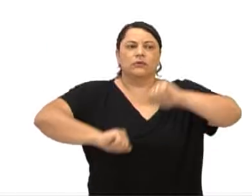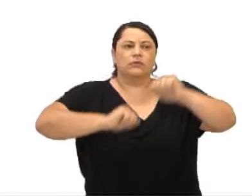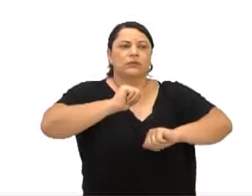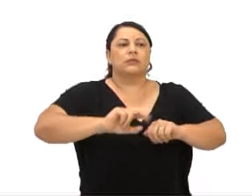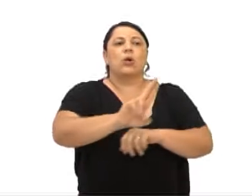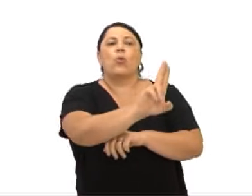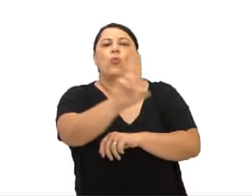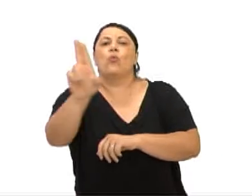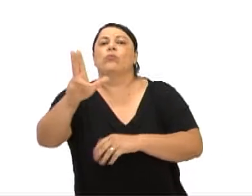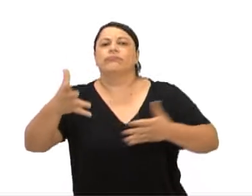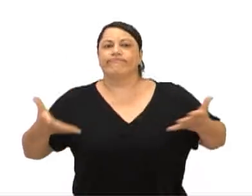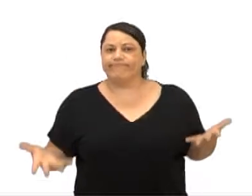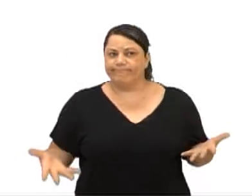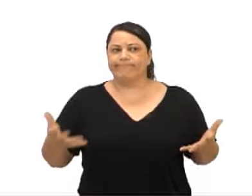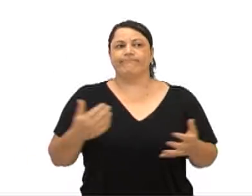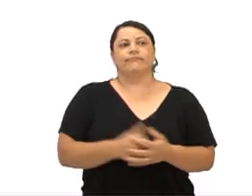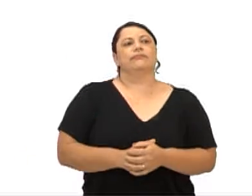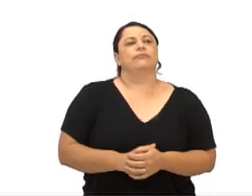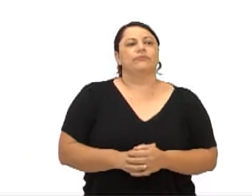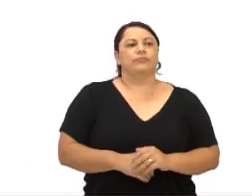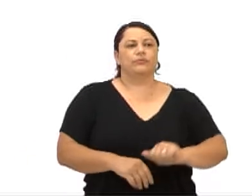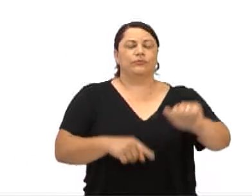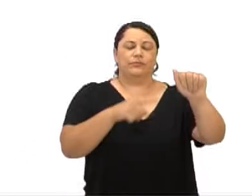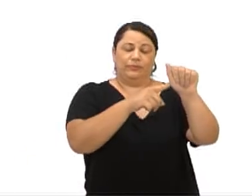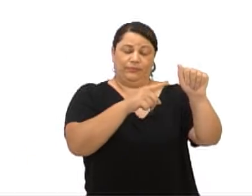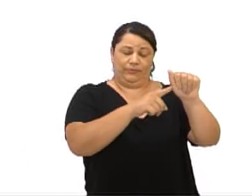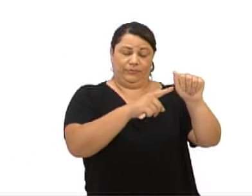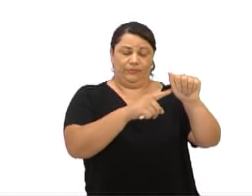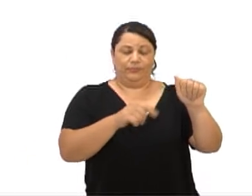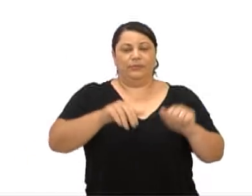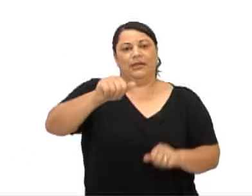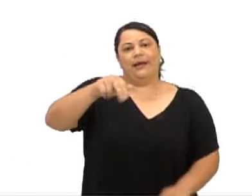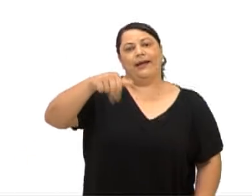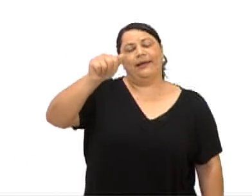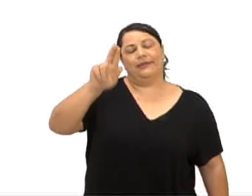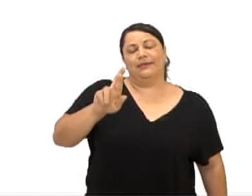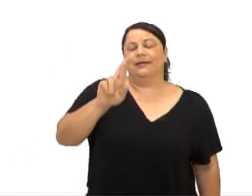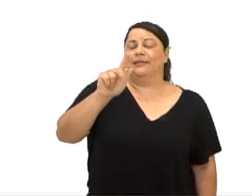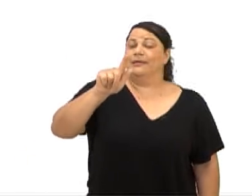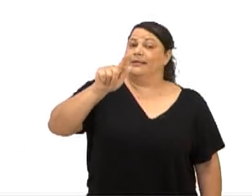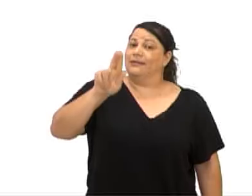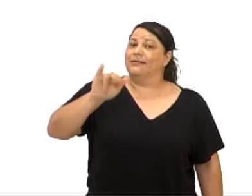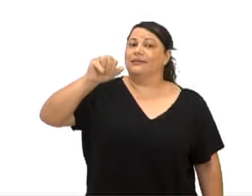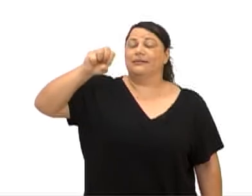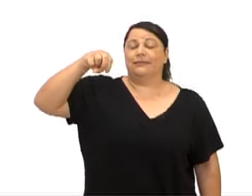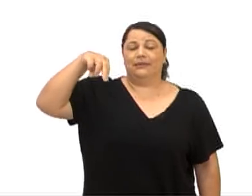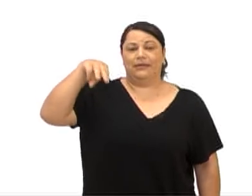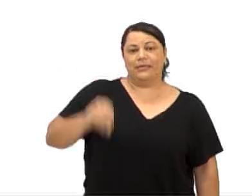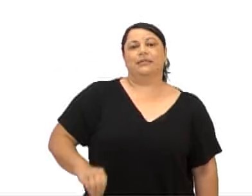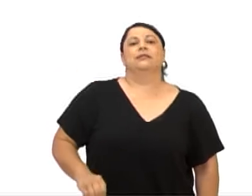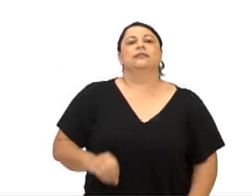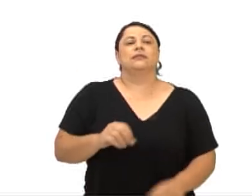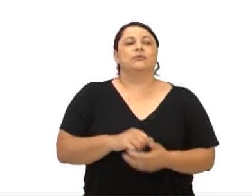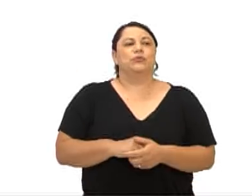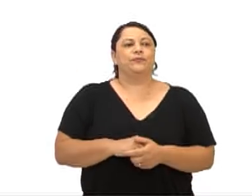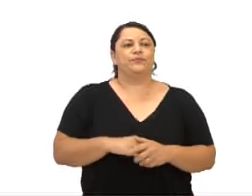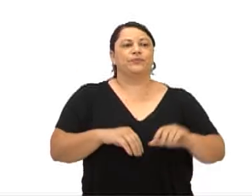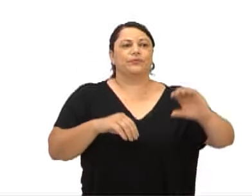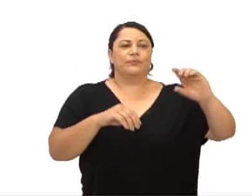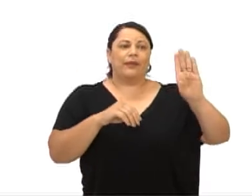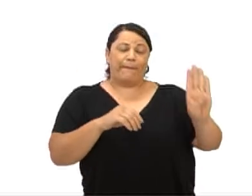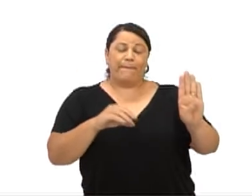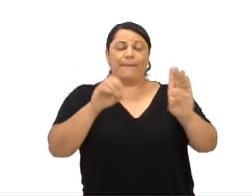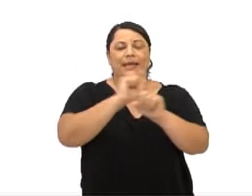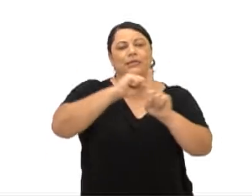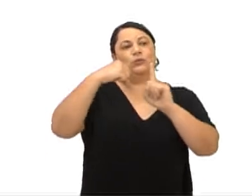denominado: alternativa A, anarquismo; B, socialismo; C,